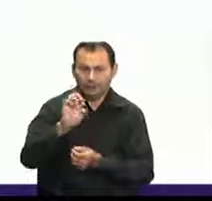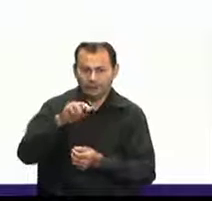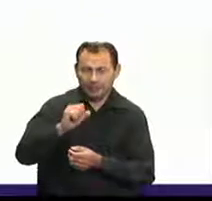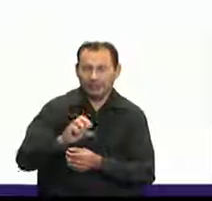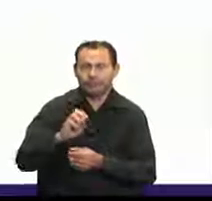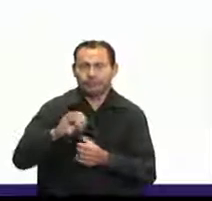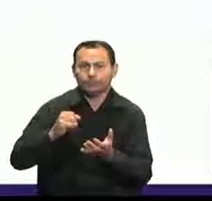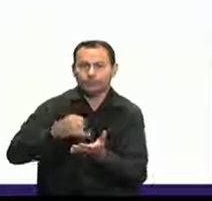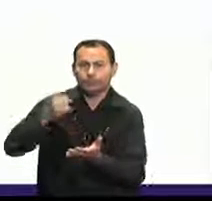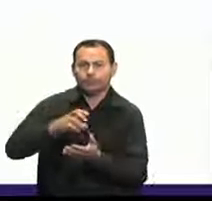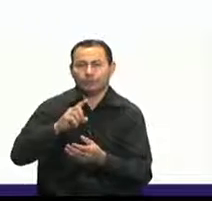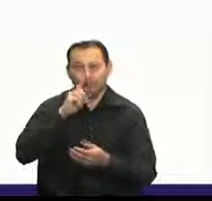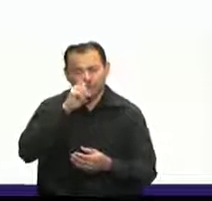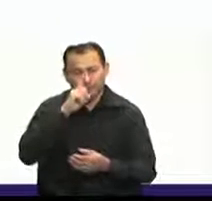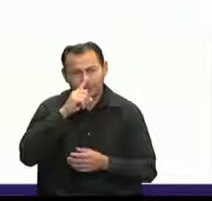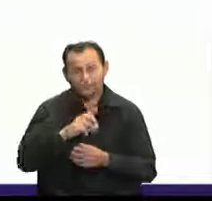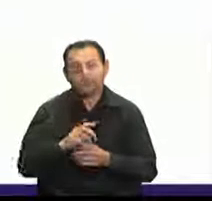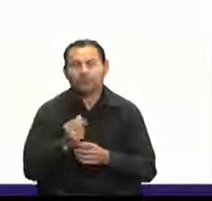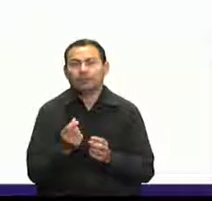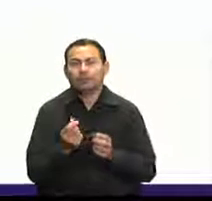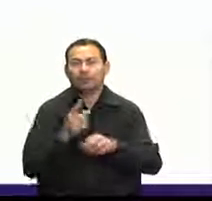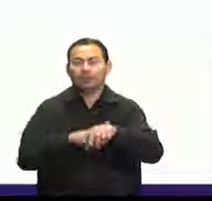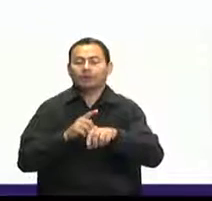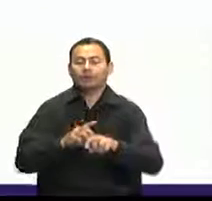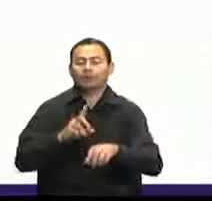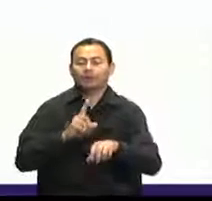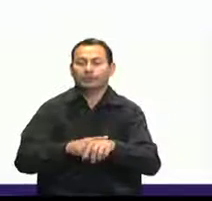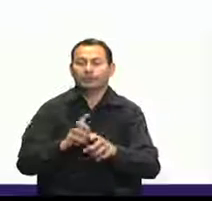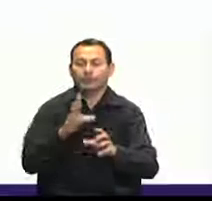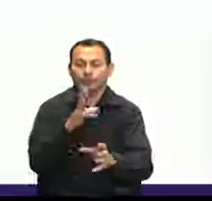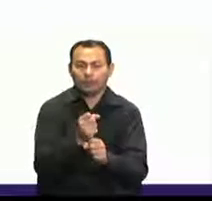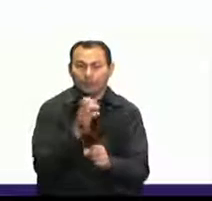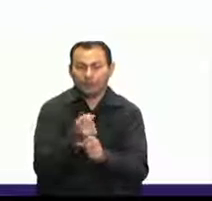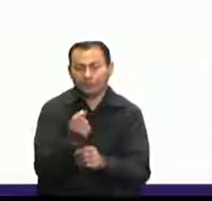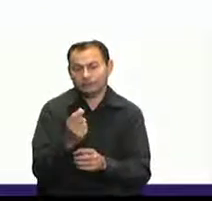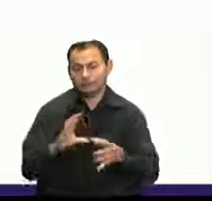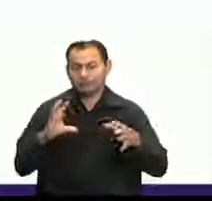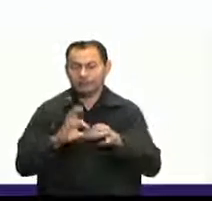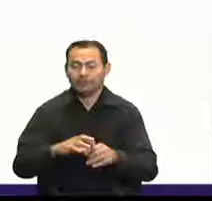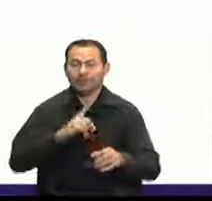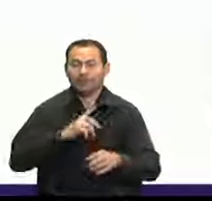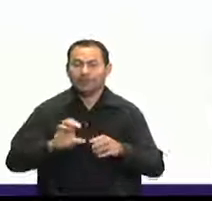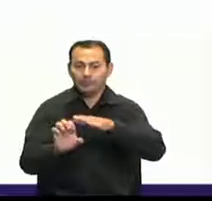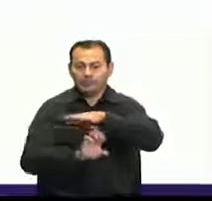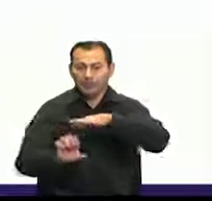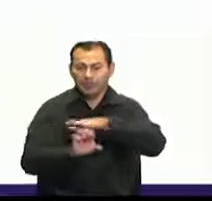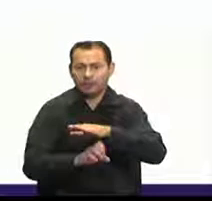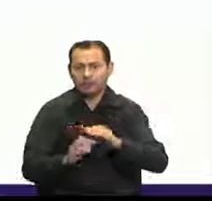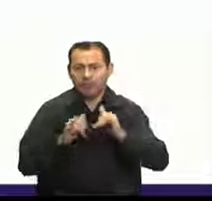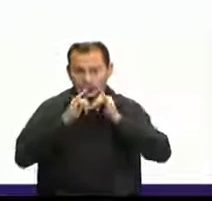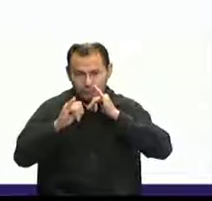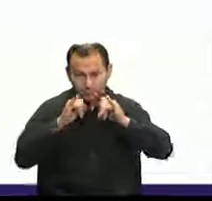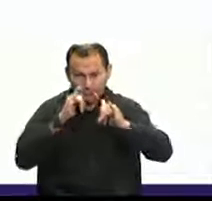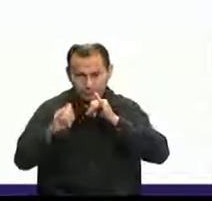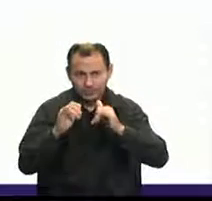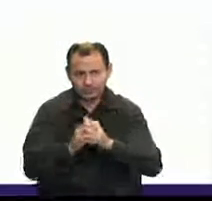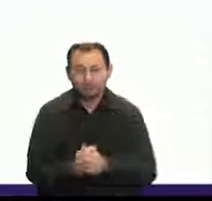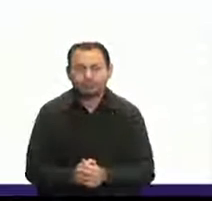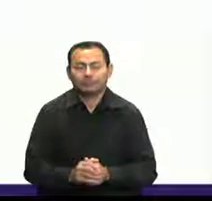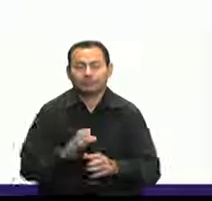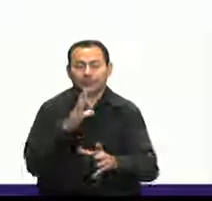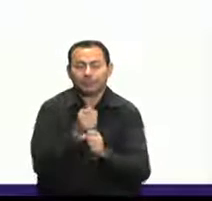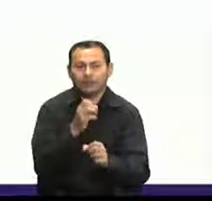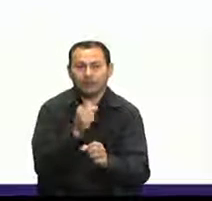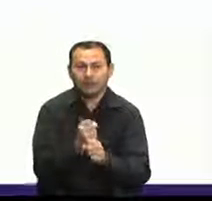juros riscos valor do dinheiro no tempo contabilidade pois lidamos com empresas informações da